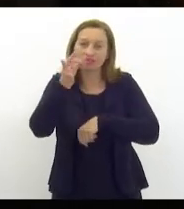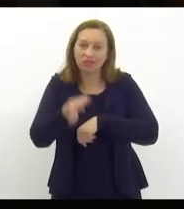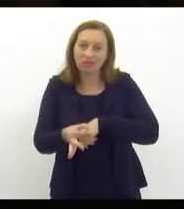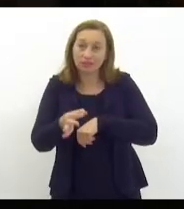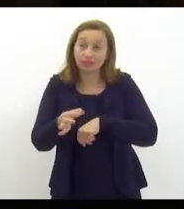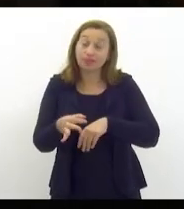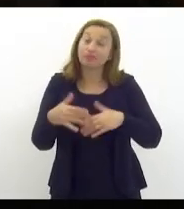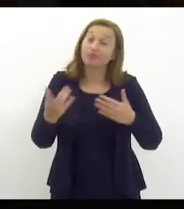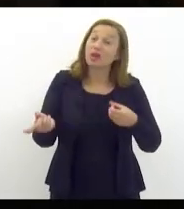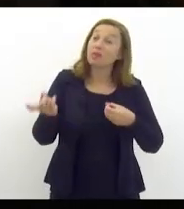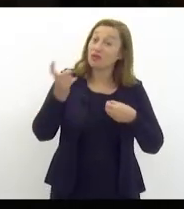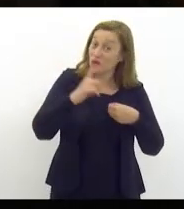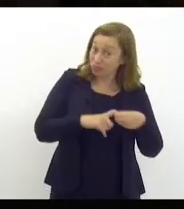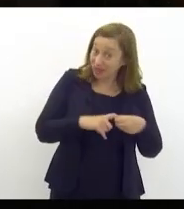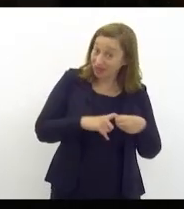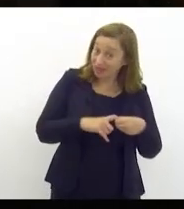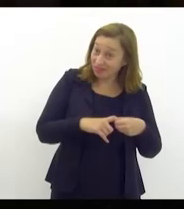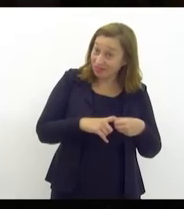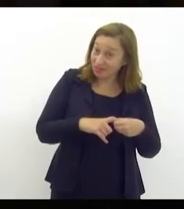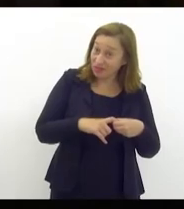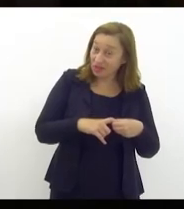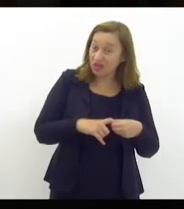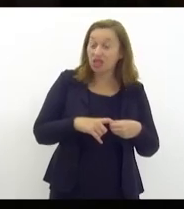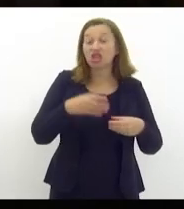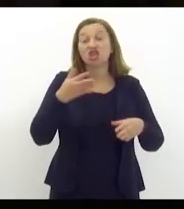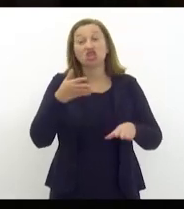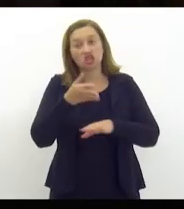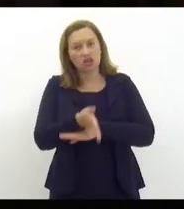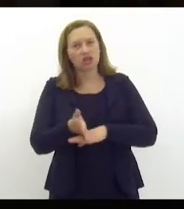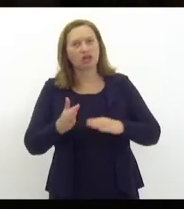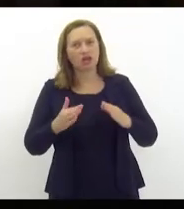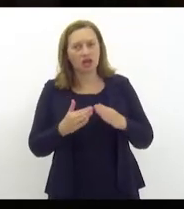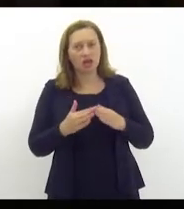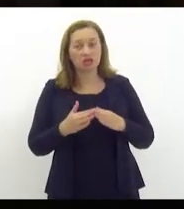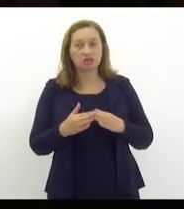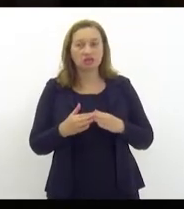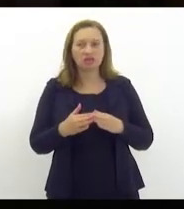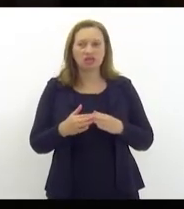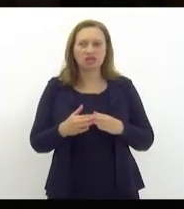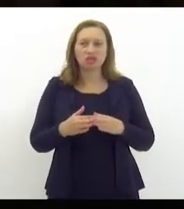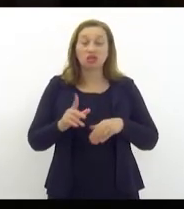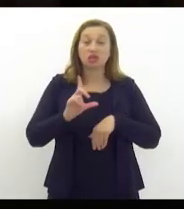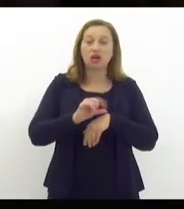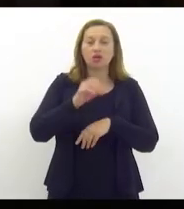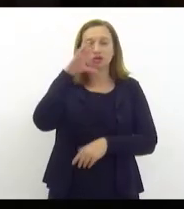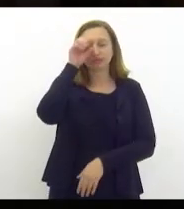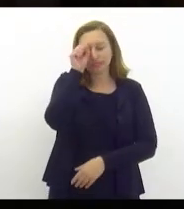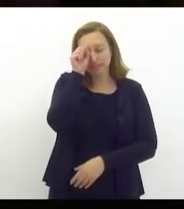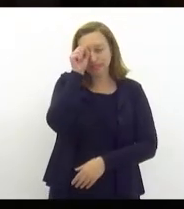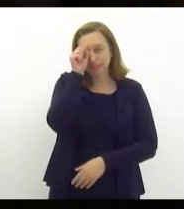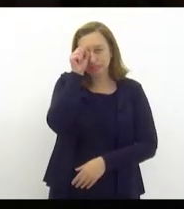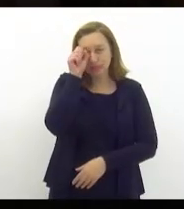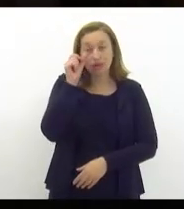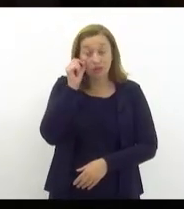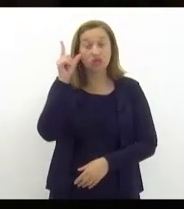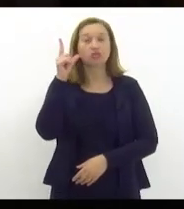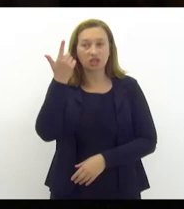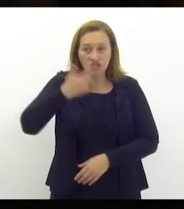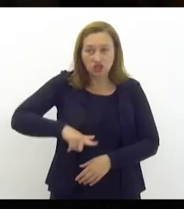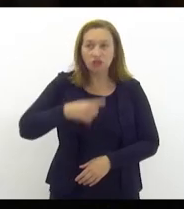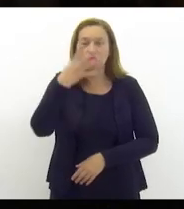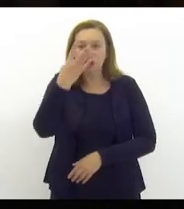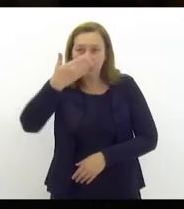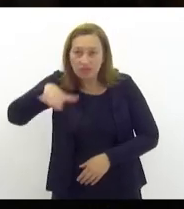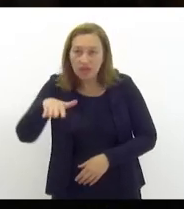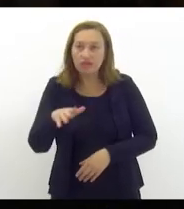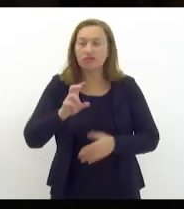E, para retornar, chegarão em casa praticamente na hora de dormir, para acordar novamente 4:30